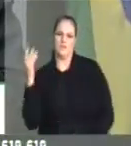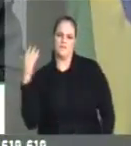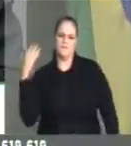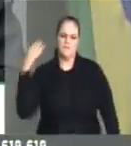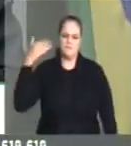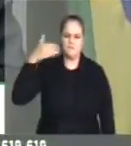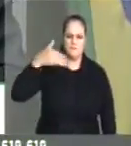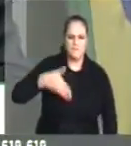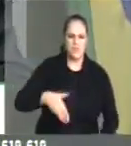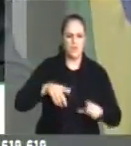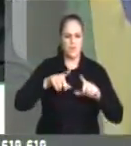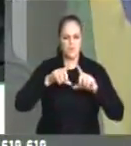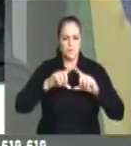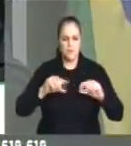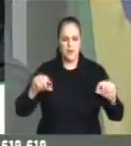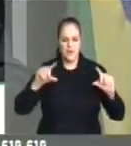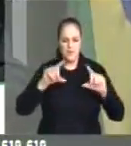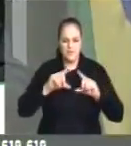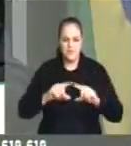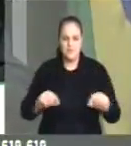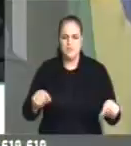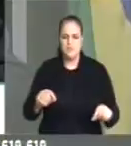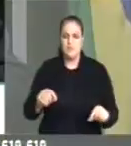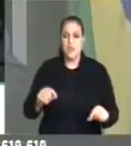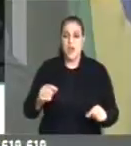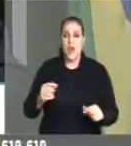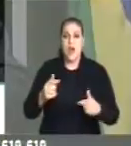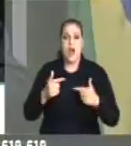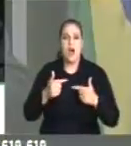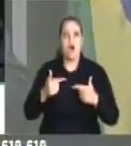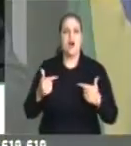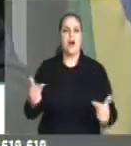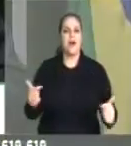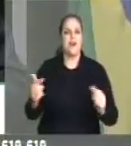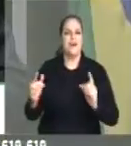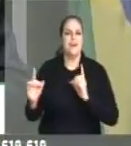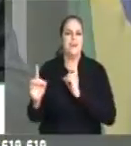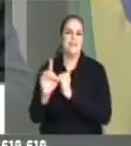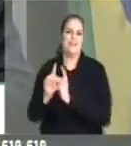e cair nas graças de Ulisses Guimarães.